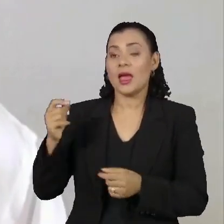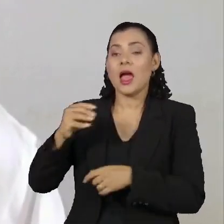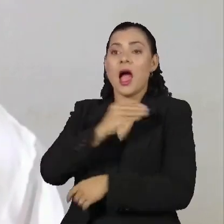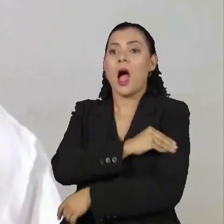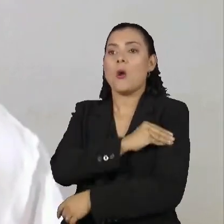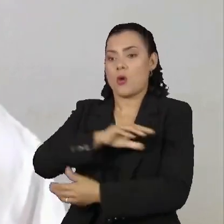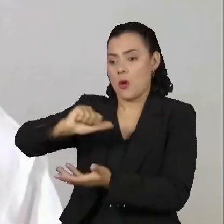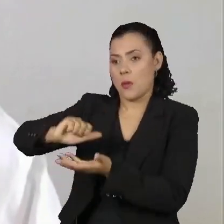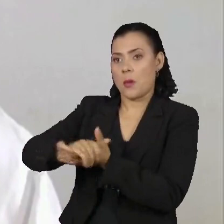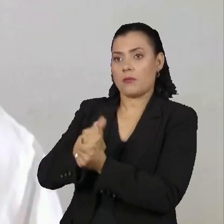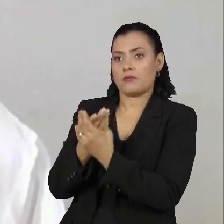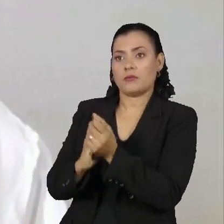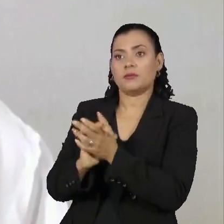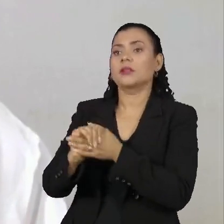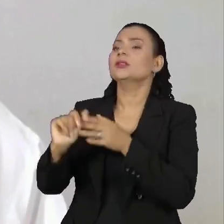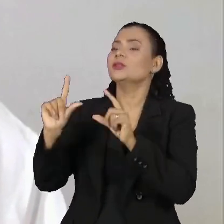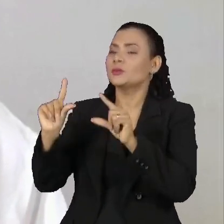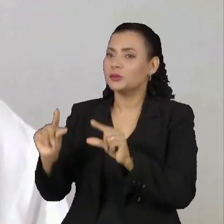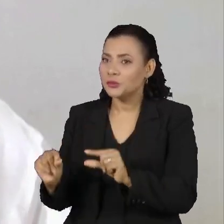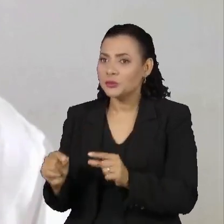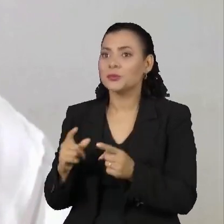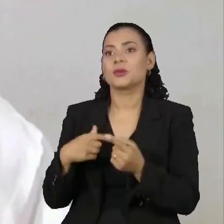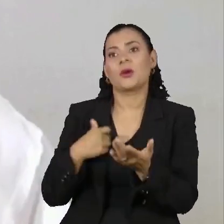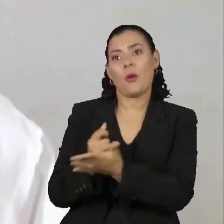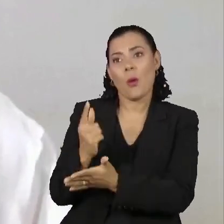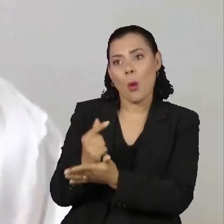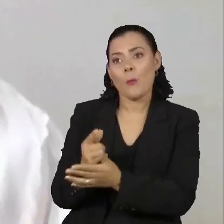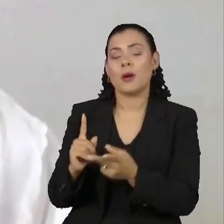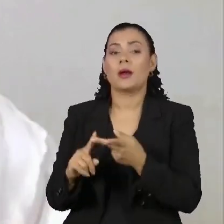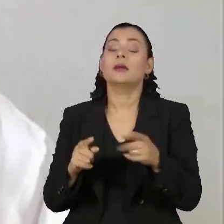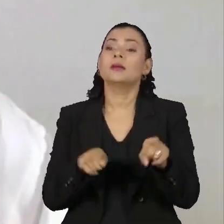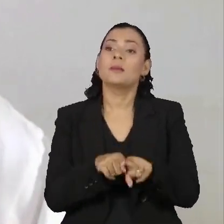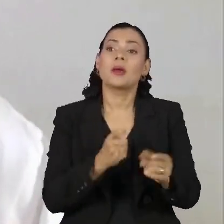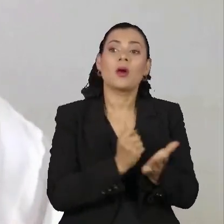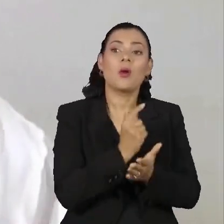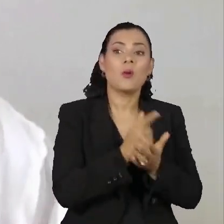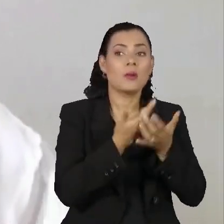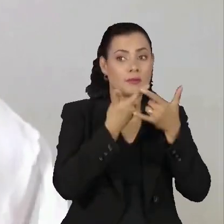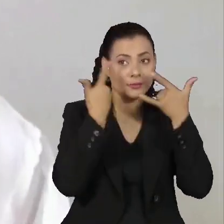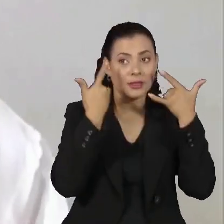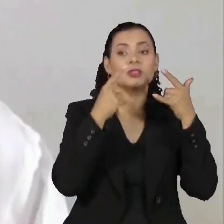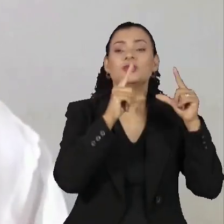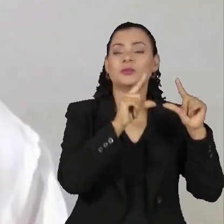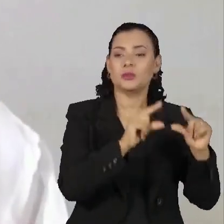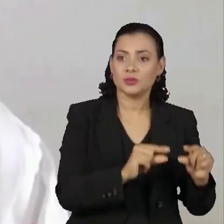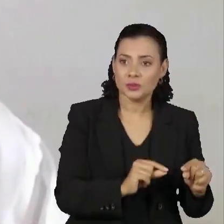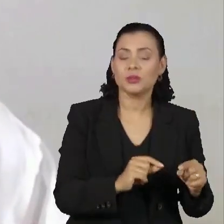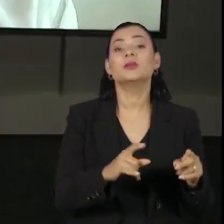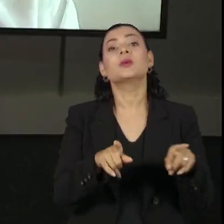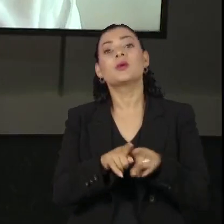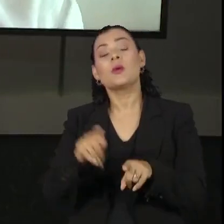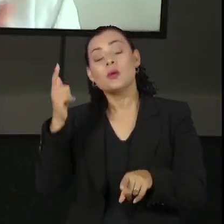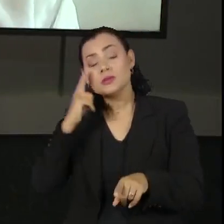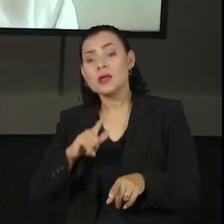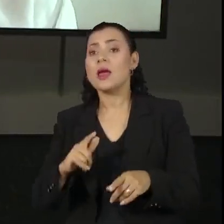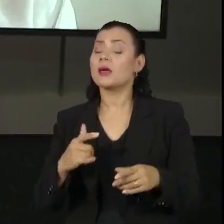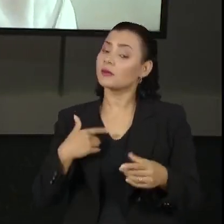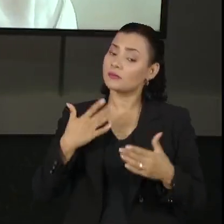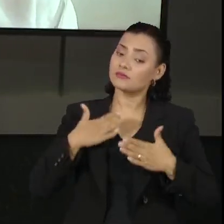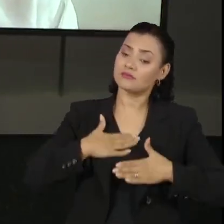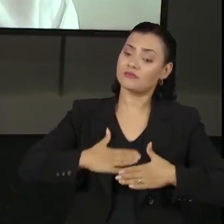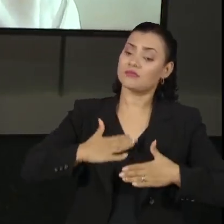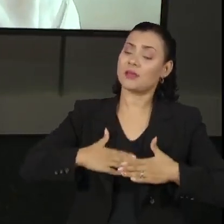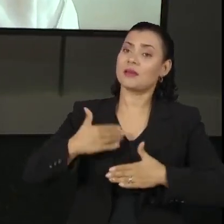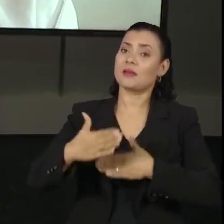estamos comprando menos máscaras, estamos disponibilizando mais cadeiras, abrindo mais vagas para pacientes, mais vagas